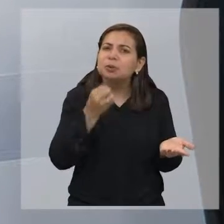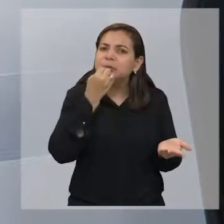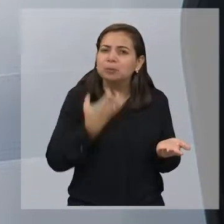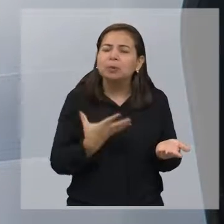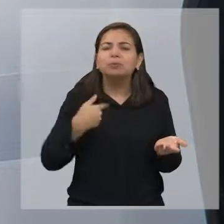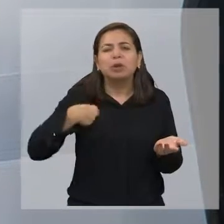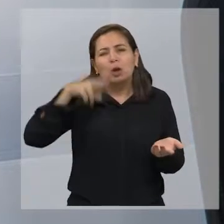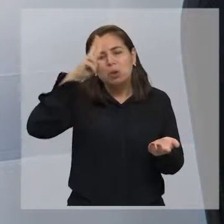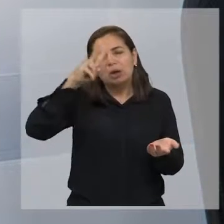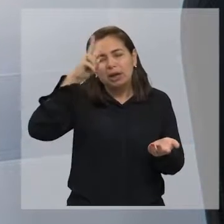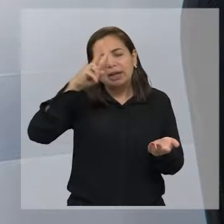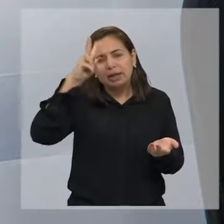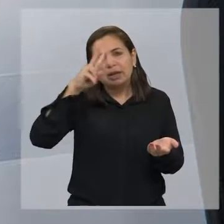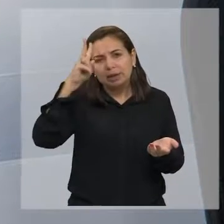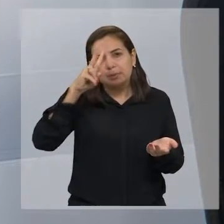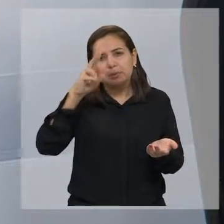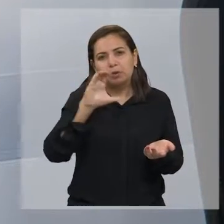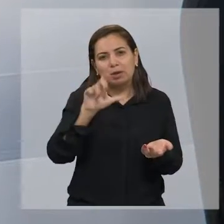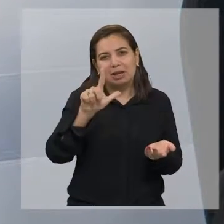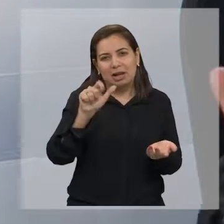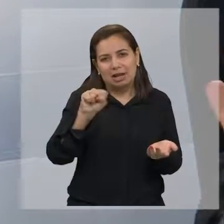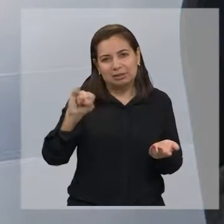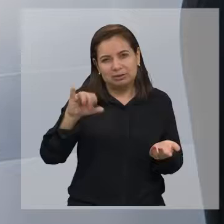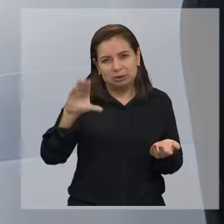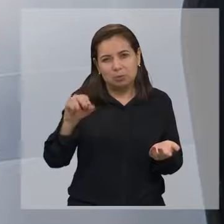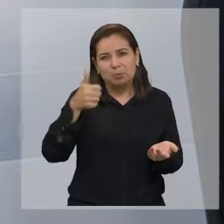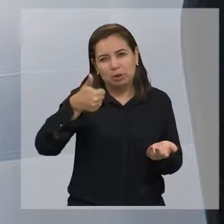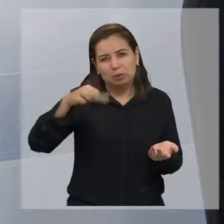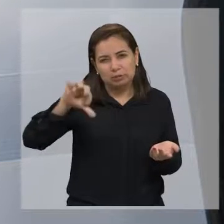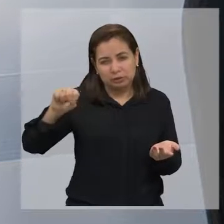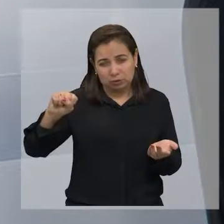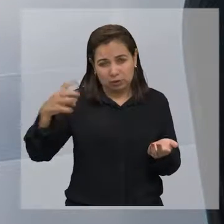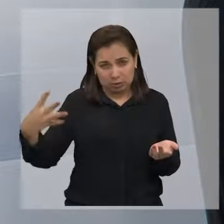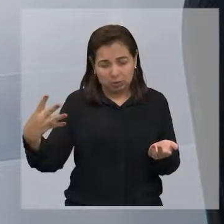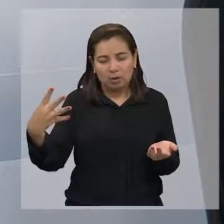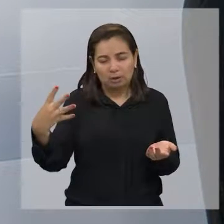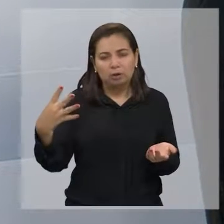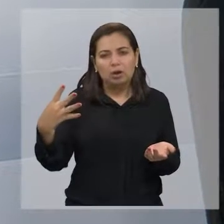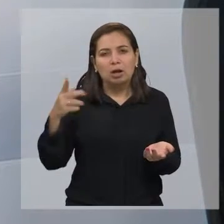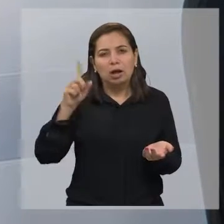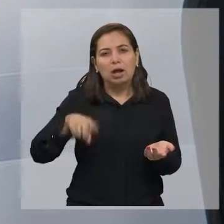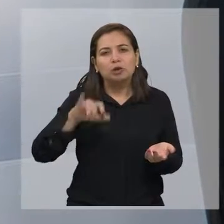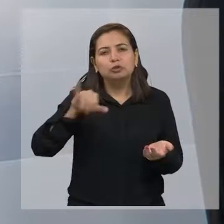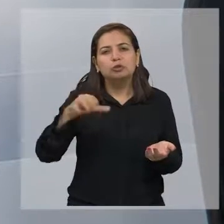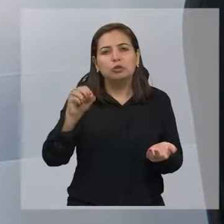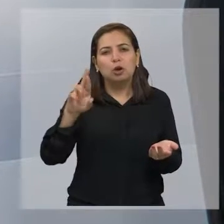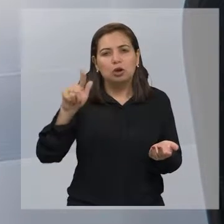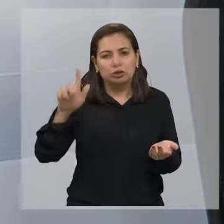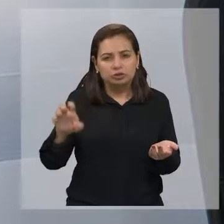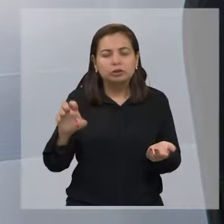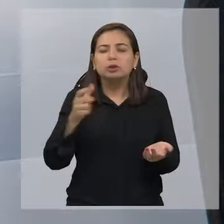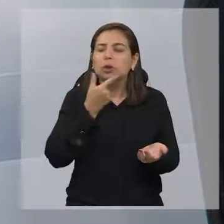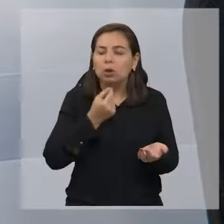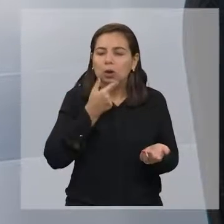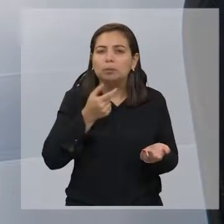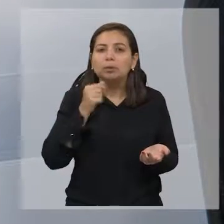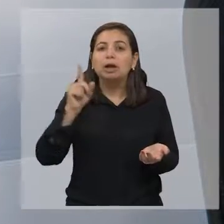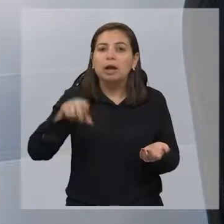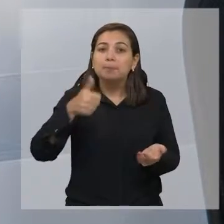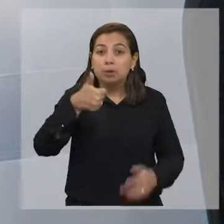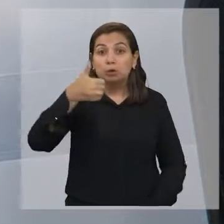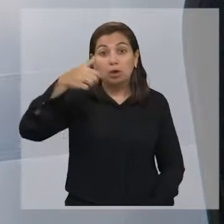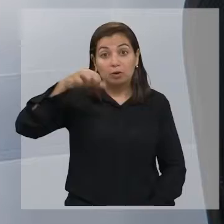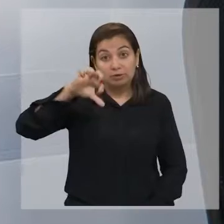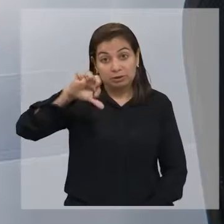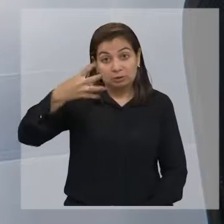Eu lembro de um clássico, o clássico 1984, do George Orwell. O livro foi escrito em